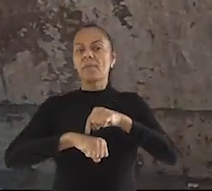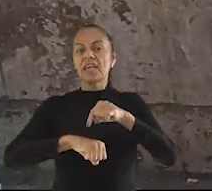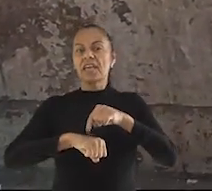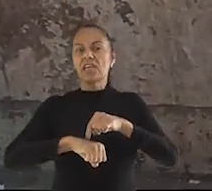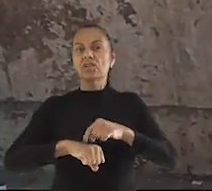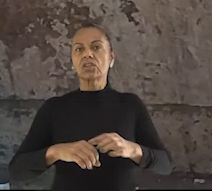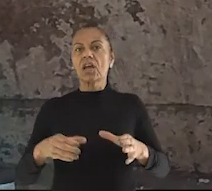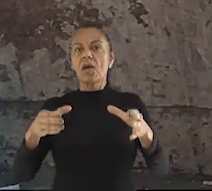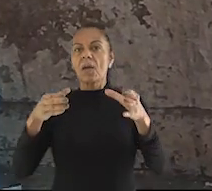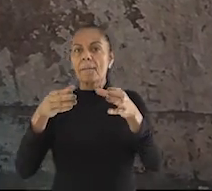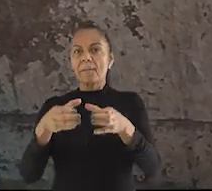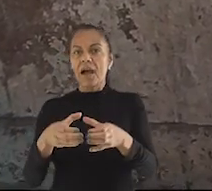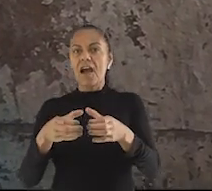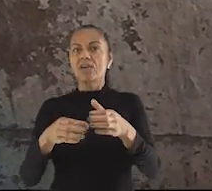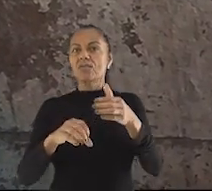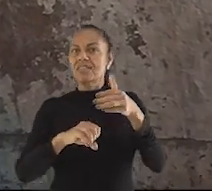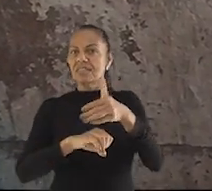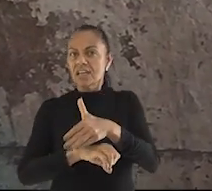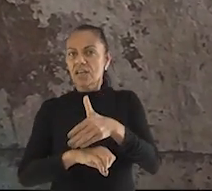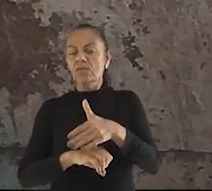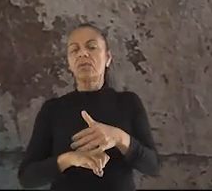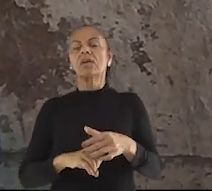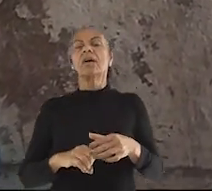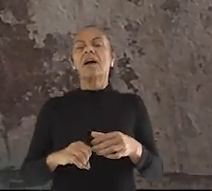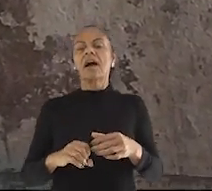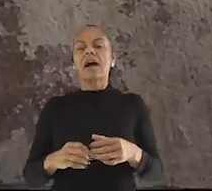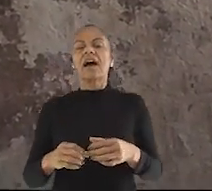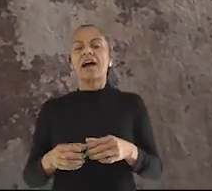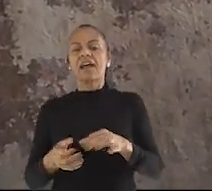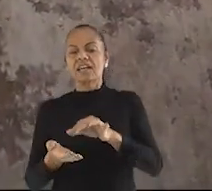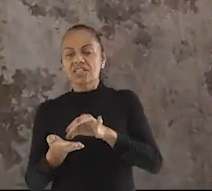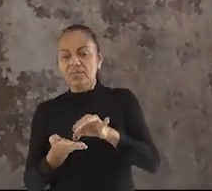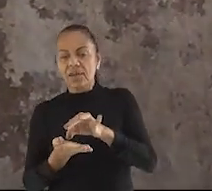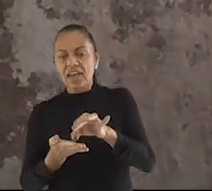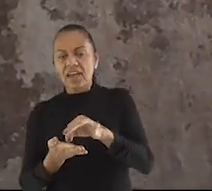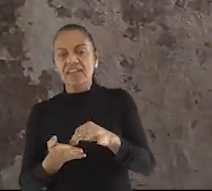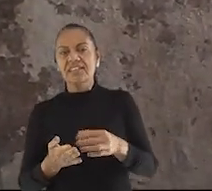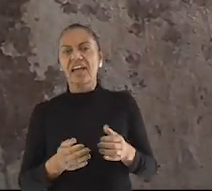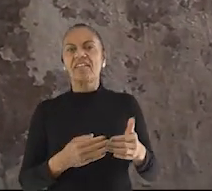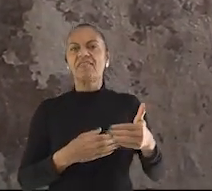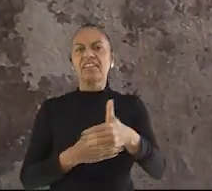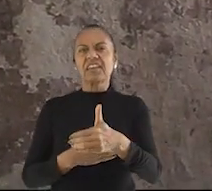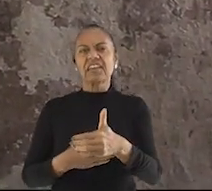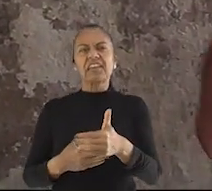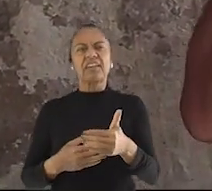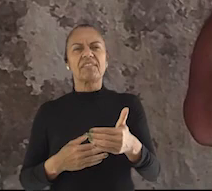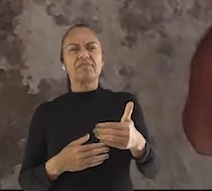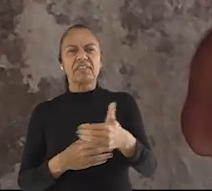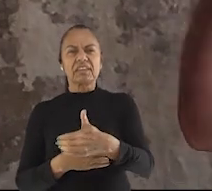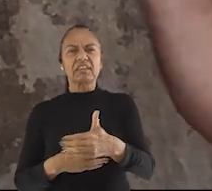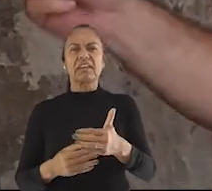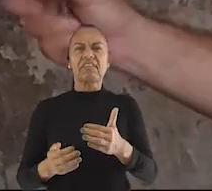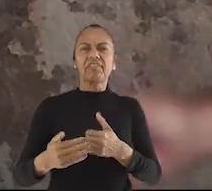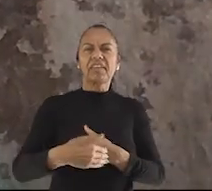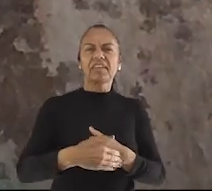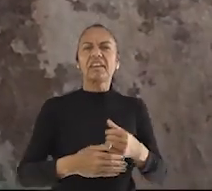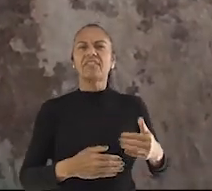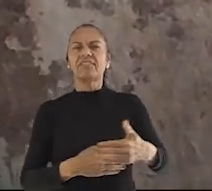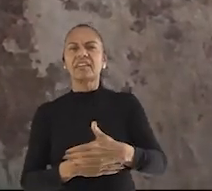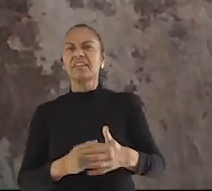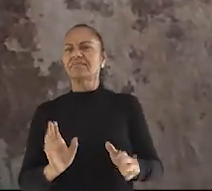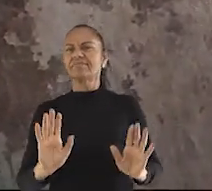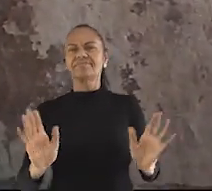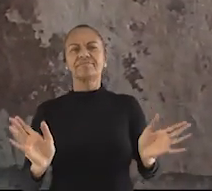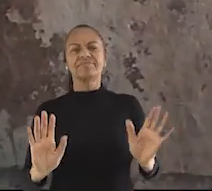ponho na hora que eu estiver praticamente na rua, na hora que eu estiver dentro do bairro. Por quê? Porque até lá eu sei chegar. Aquele, opa, vira à direita,